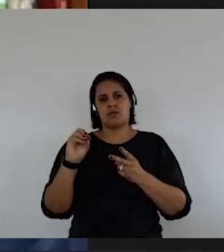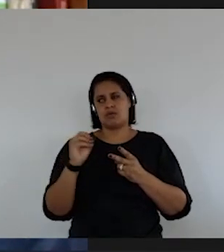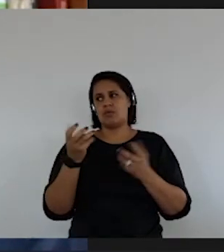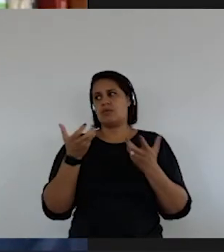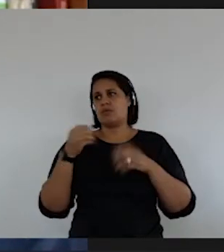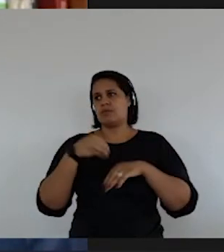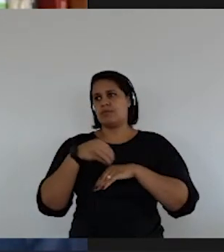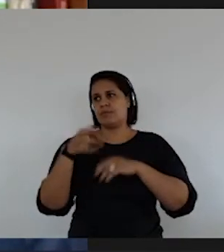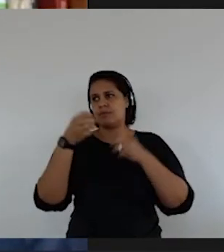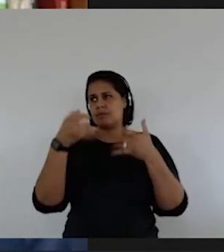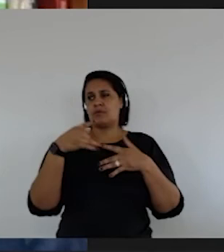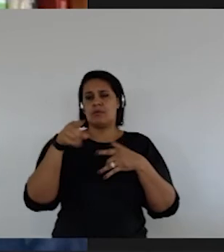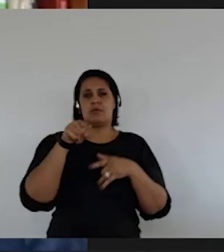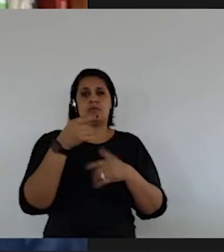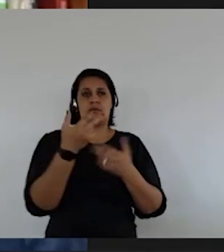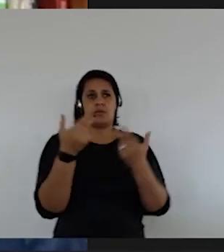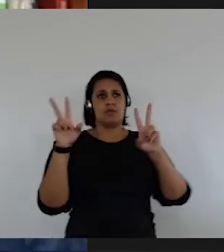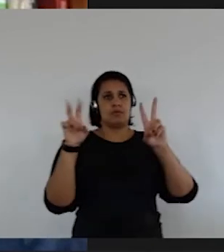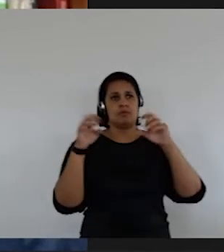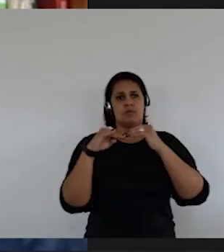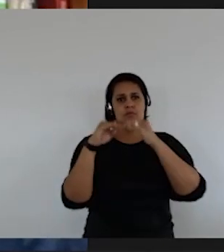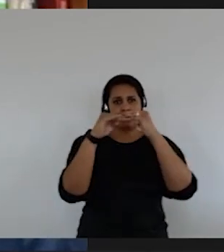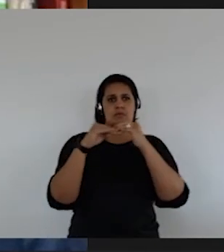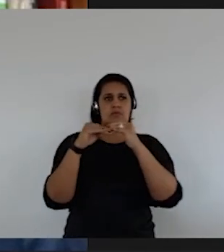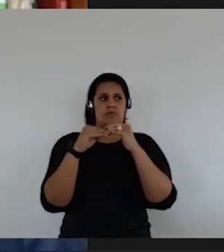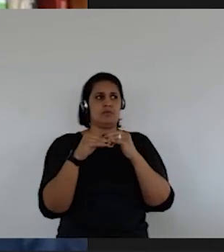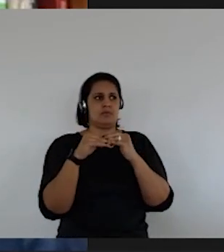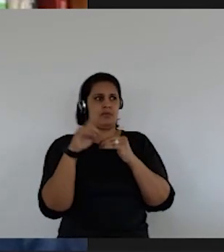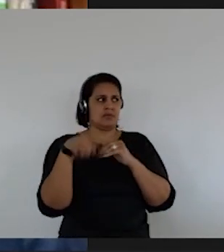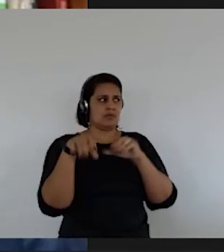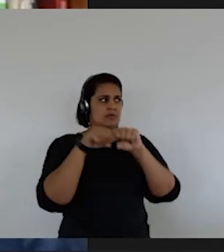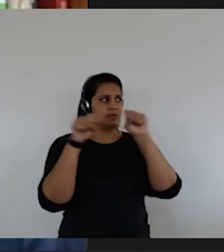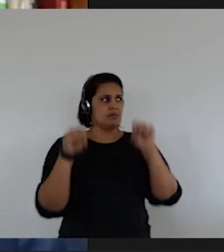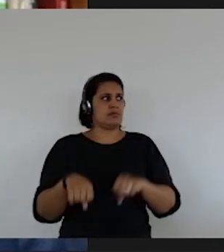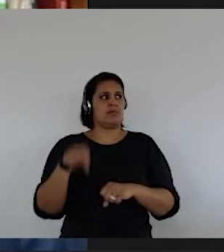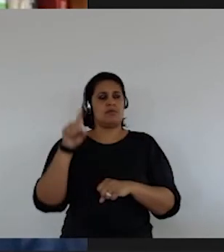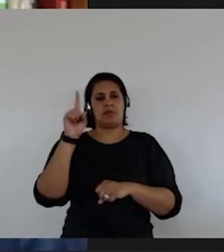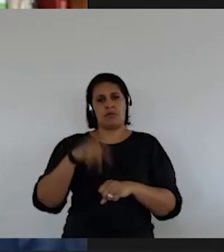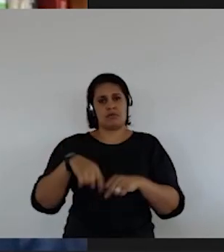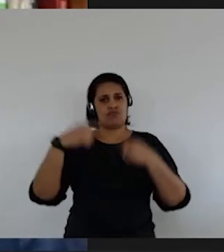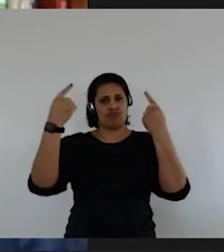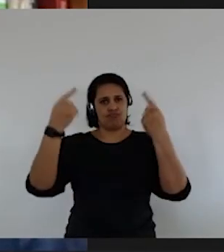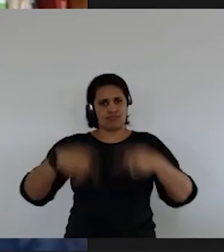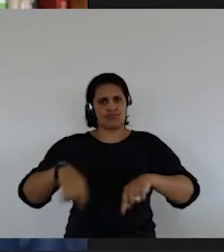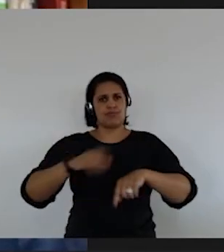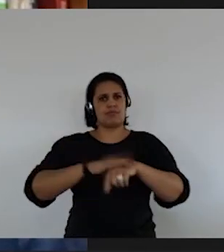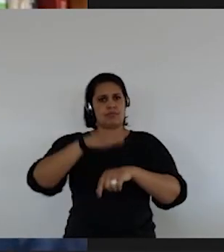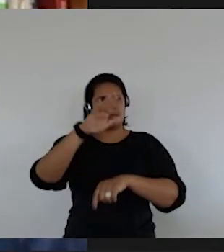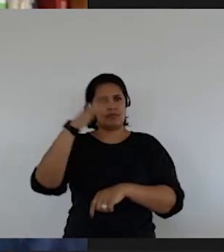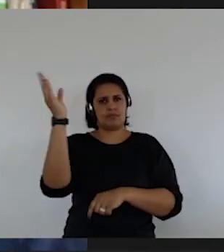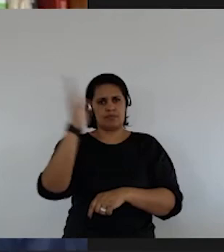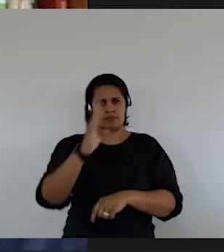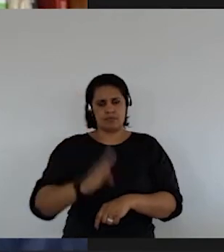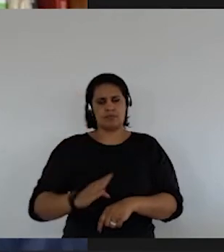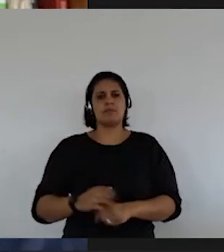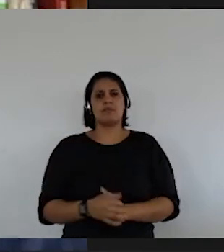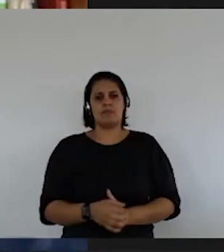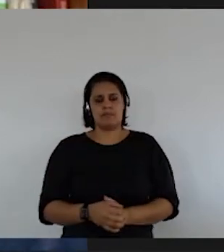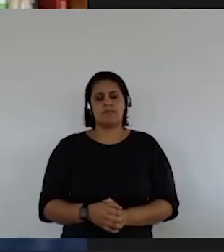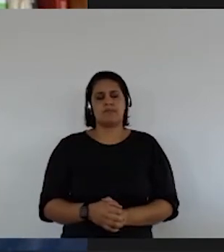problema da uniformidade dos sistemas é um desafio muito grande no Brasil,